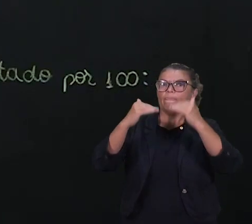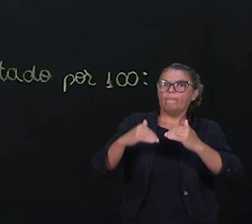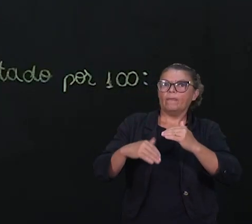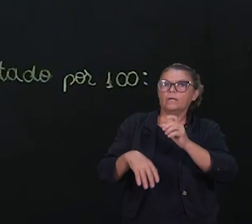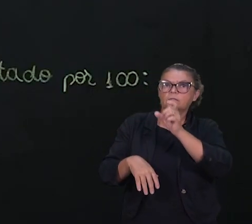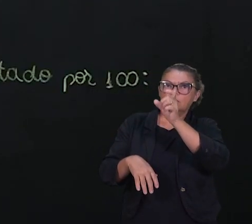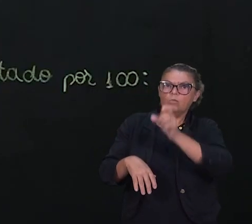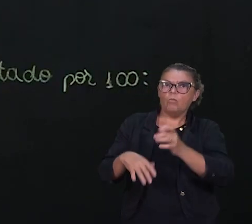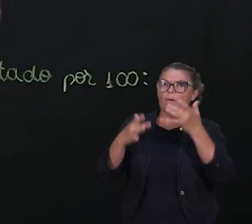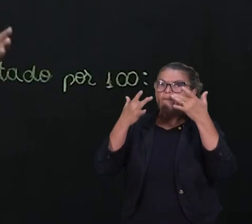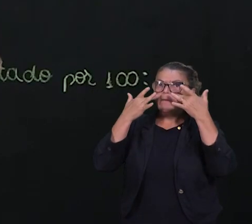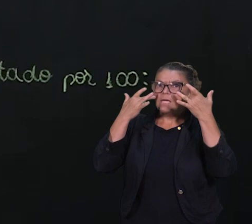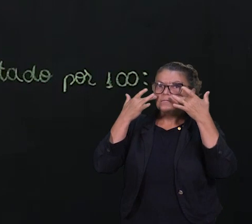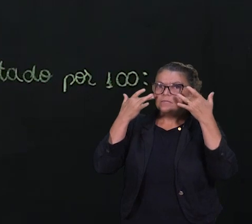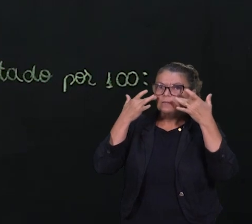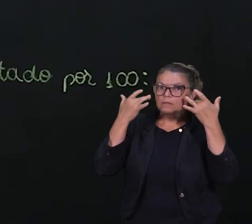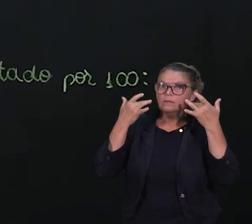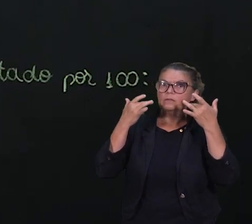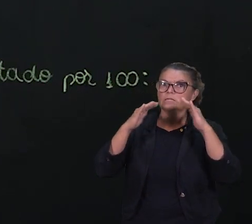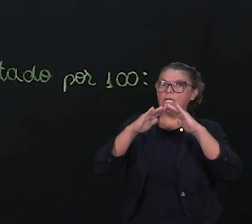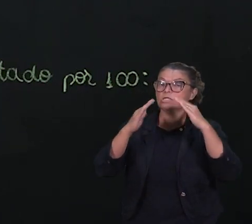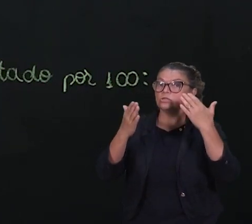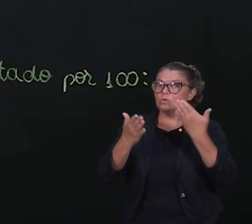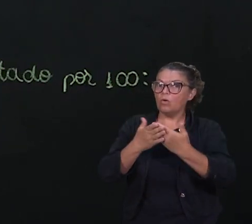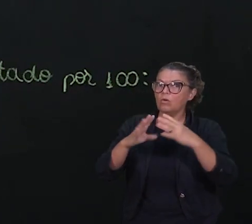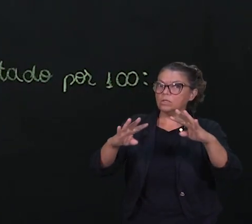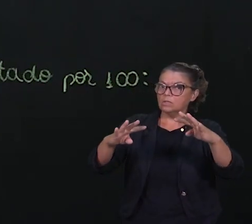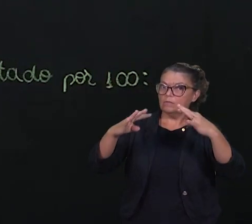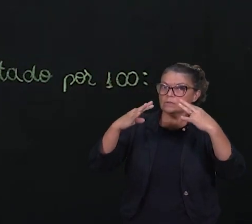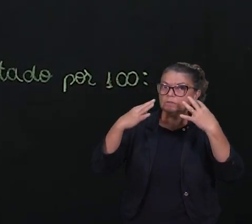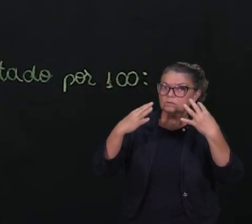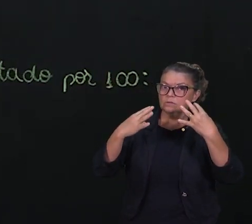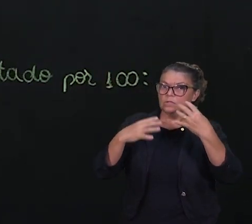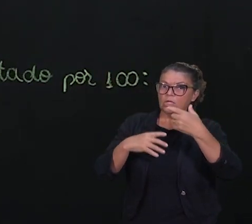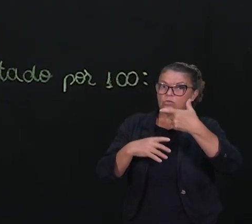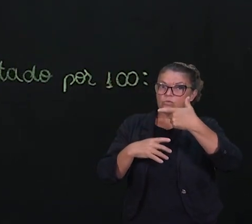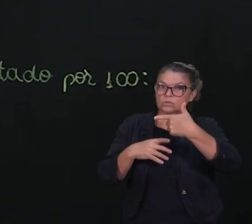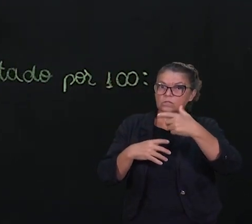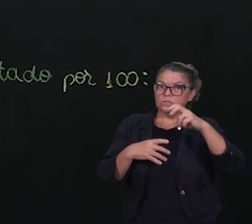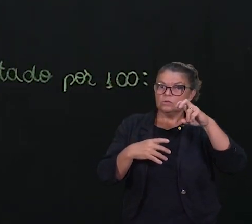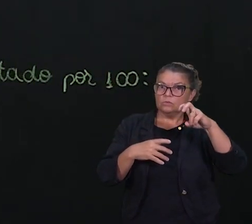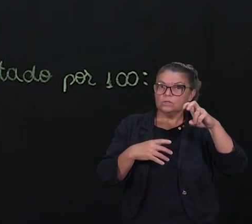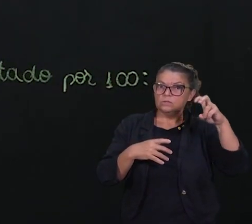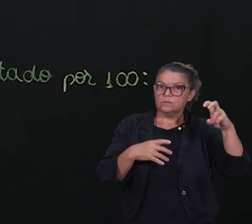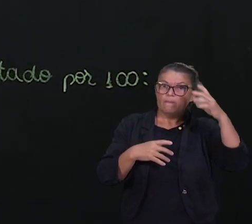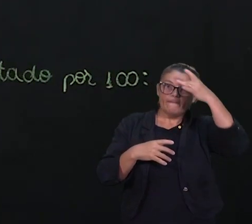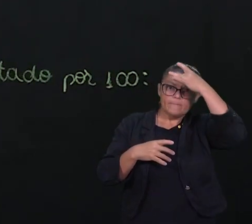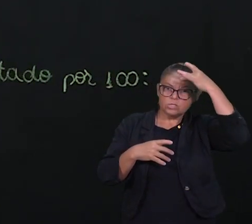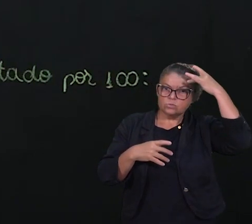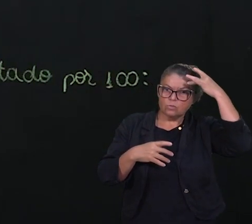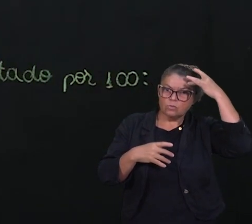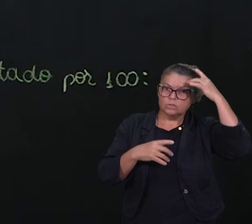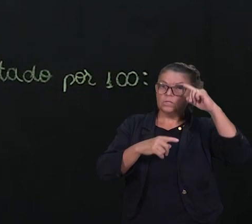peça, onde na estreia dessa peça estavam assistindo 245 pessoas.